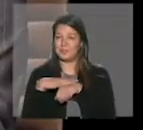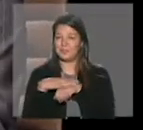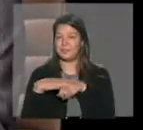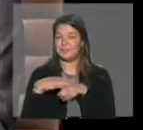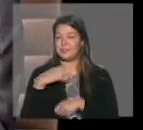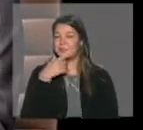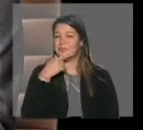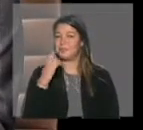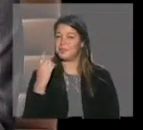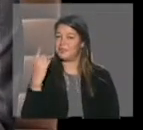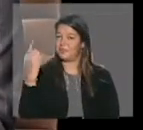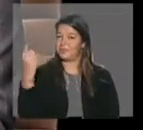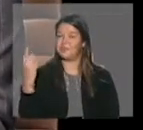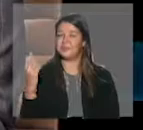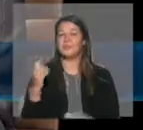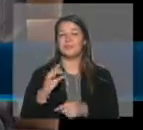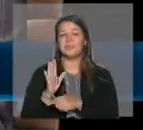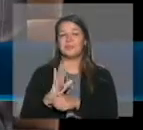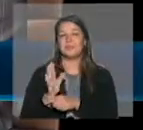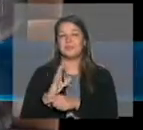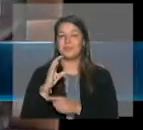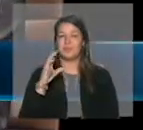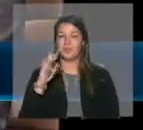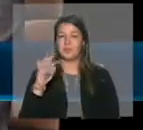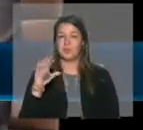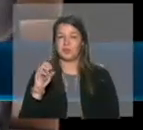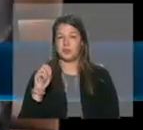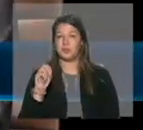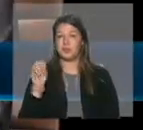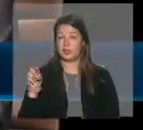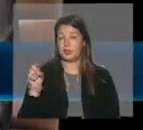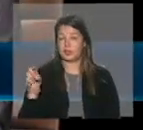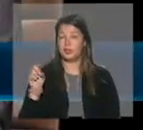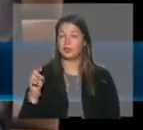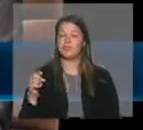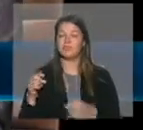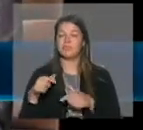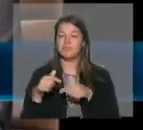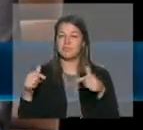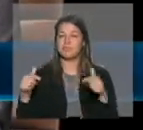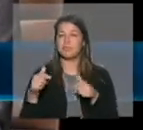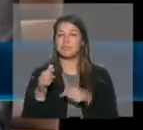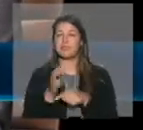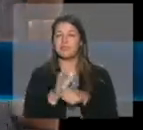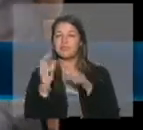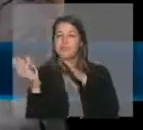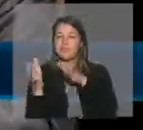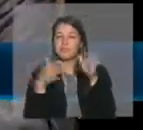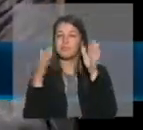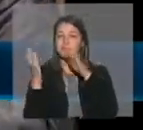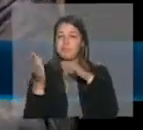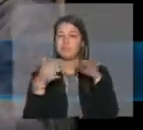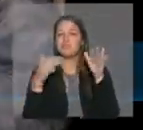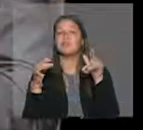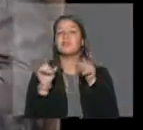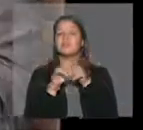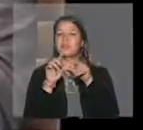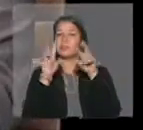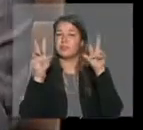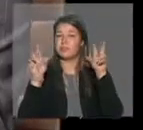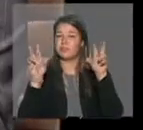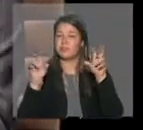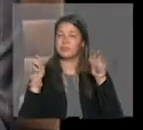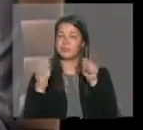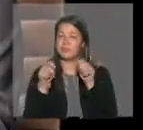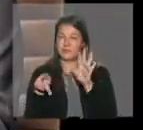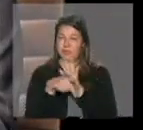Hoje eu vou conversar com o idealizador e criador do Cineclube Atlântico Negro, um espaço de reflexão e exibição de filmes que abordam